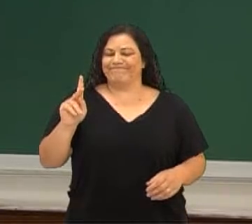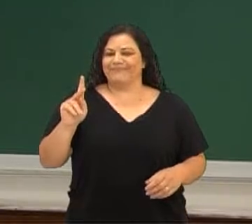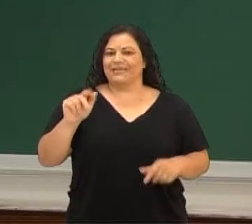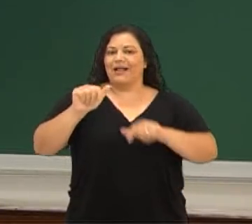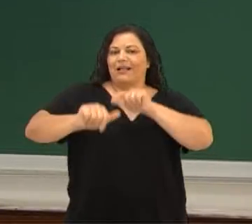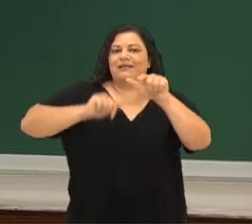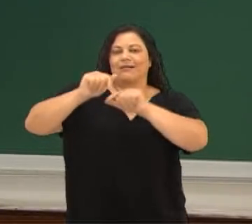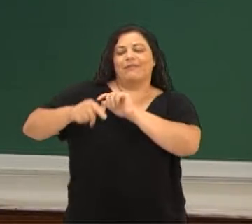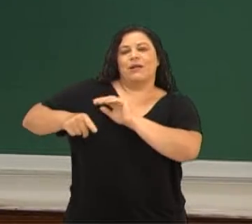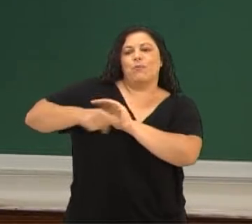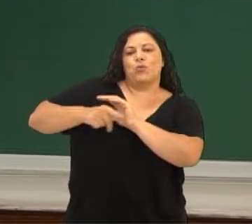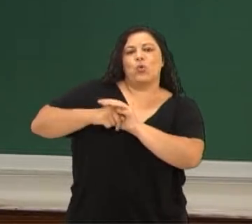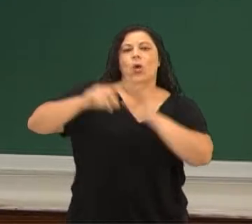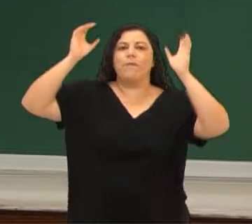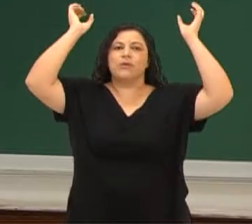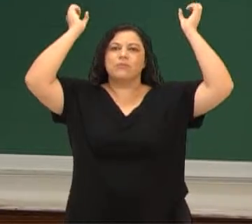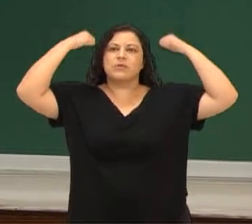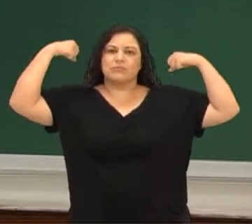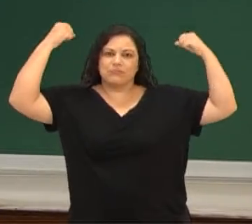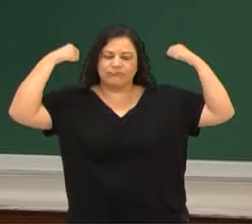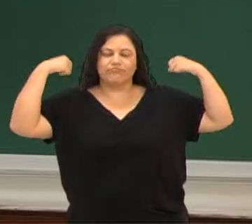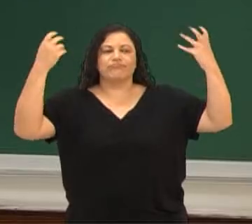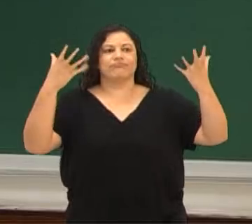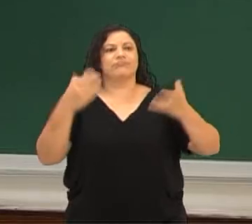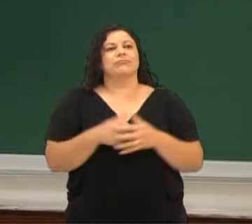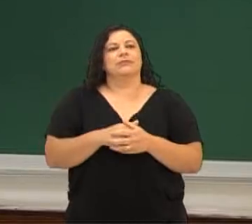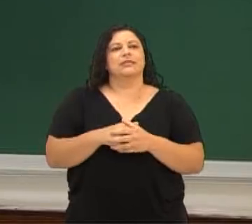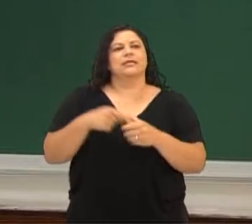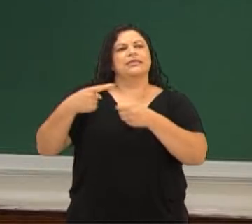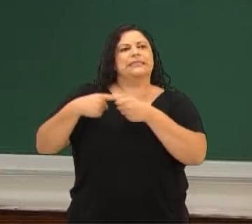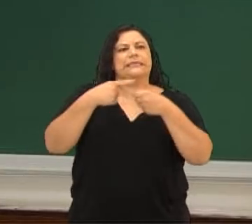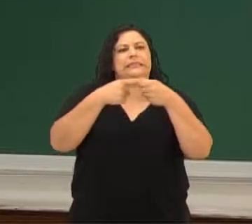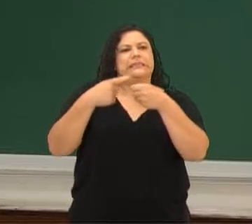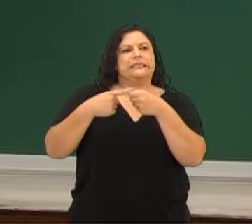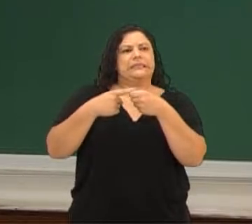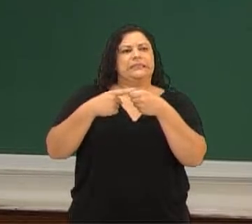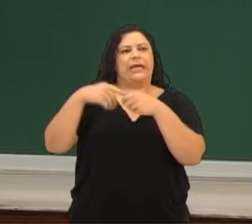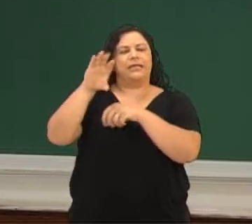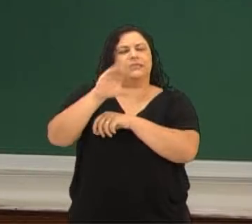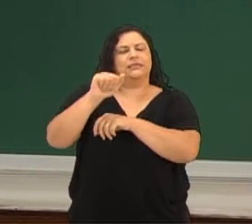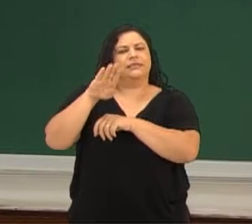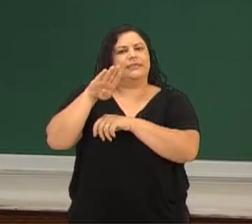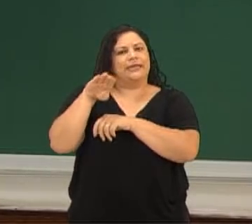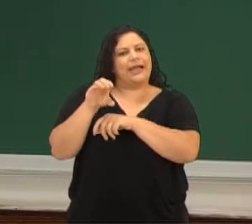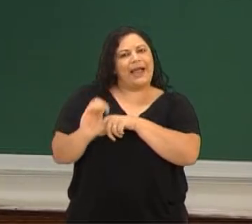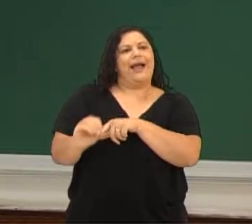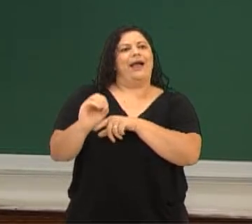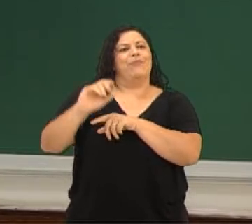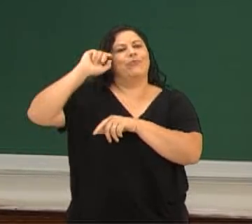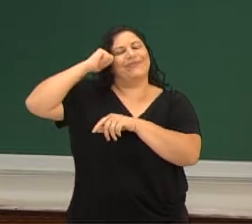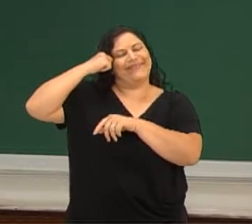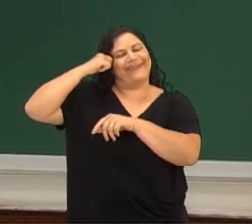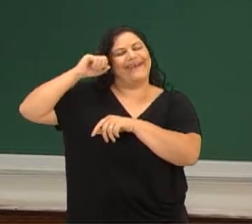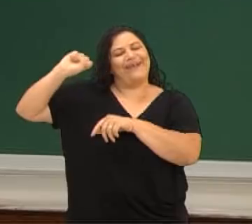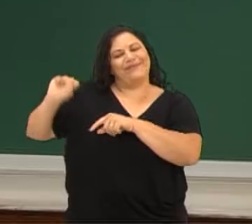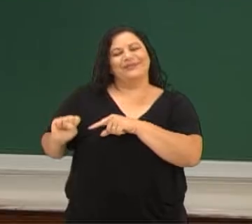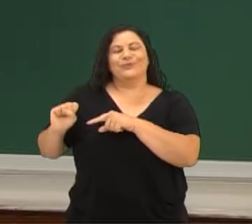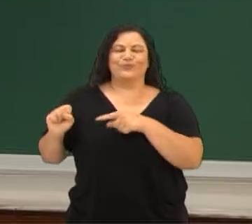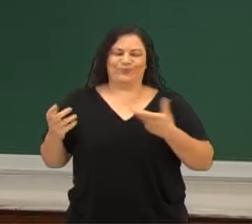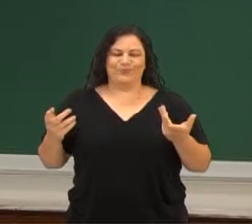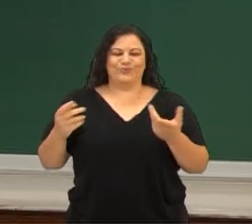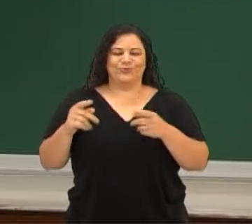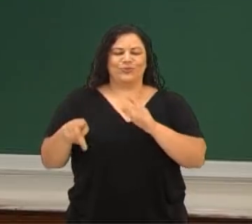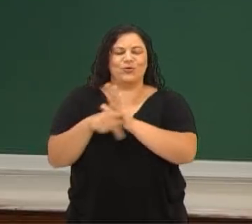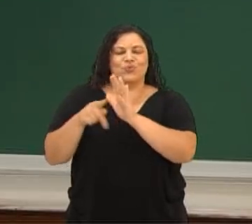foi o fundador da cidade do Cabo, na África do Sul. Inclusive, as paisagens da África, né, nas cidades, elas têm muito